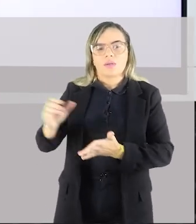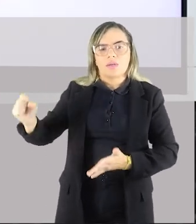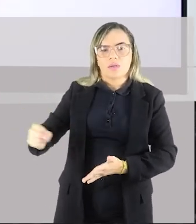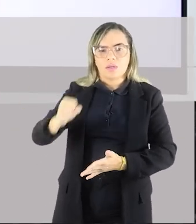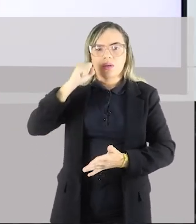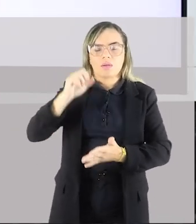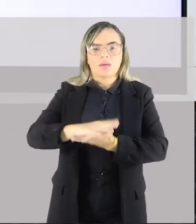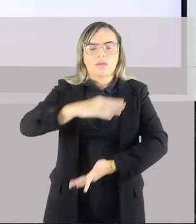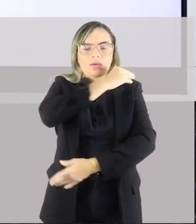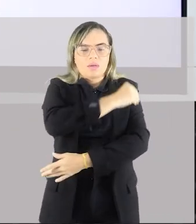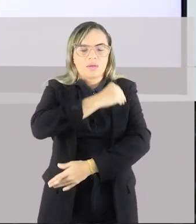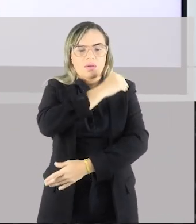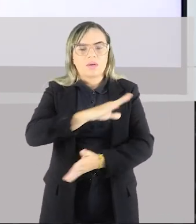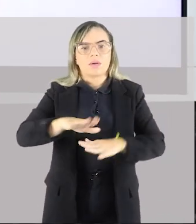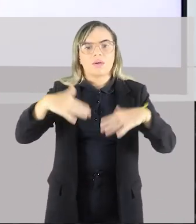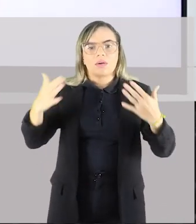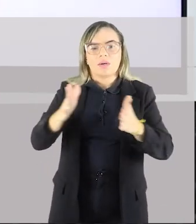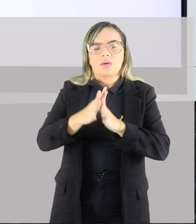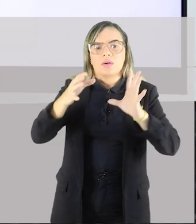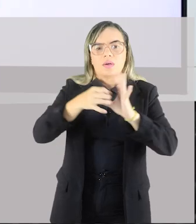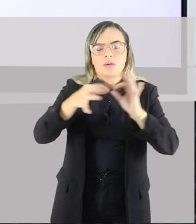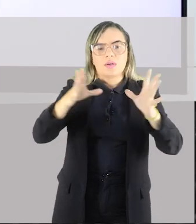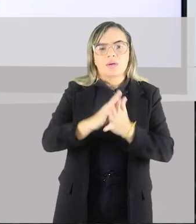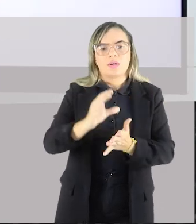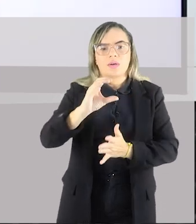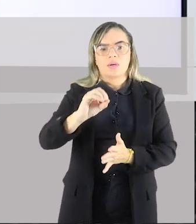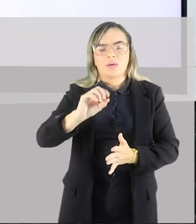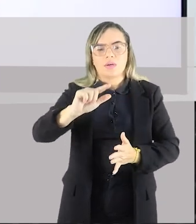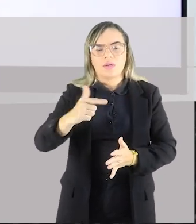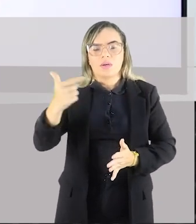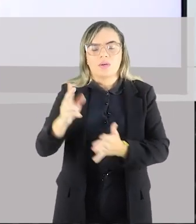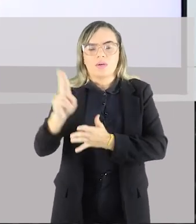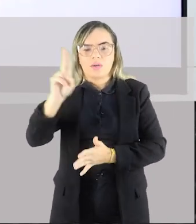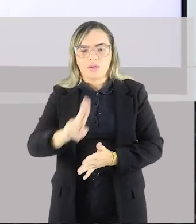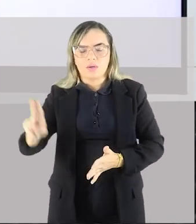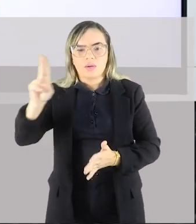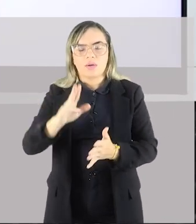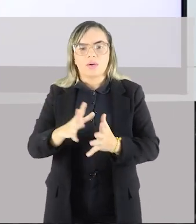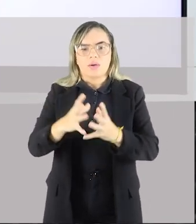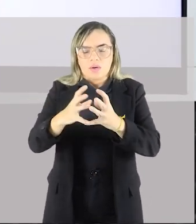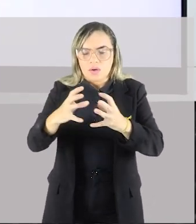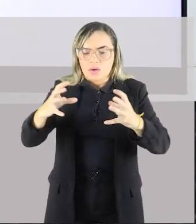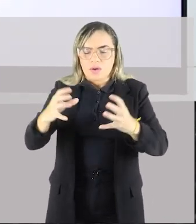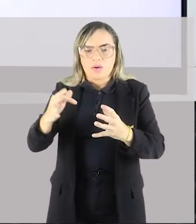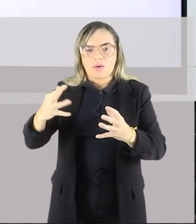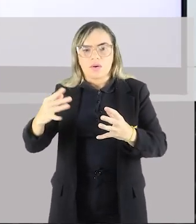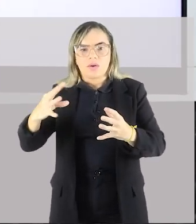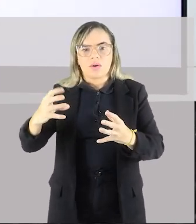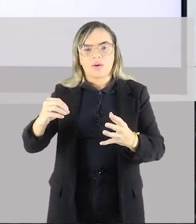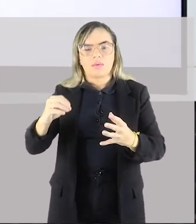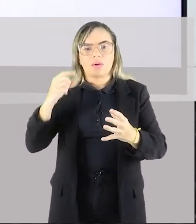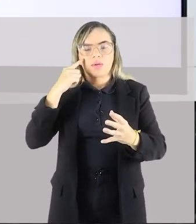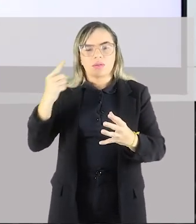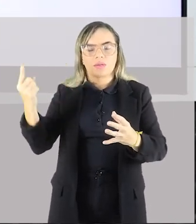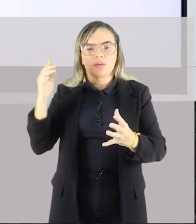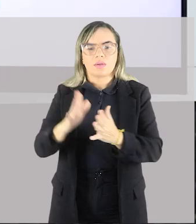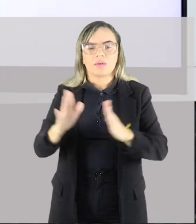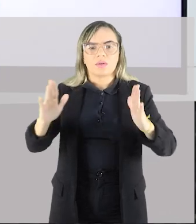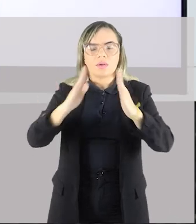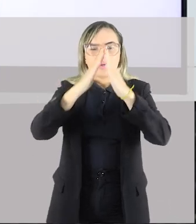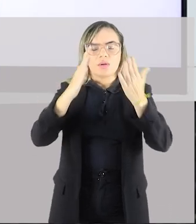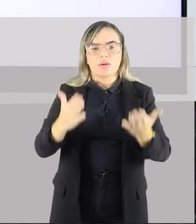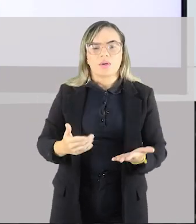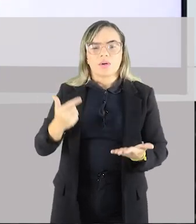E durante esse processo também é liberado o CO2, que a gente inclusive utiliza no fermento, né, na nossa casa. Inclusive quando a gente coloca